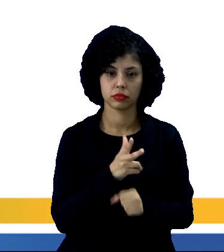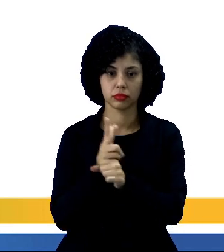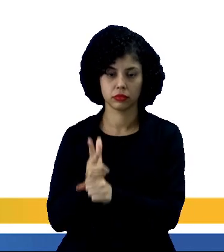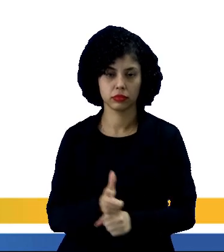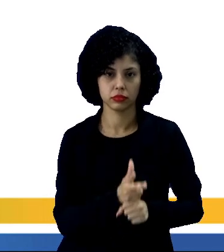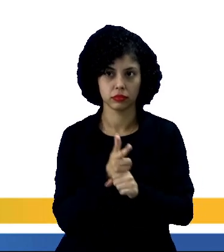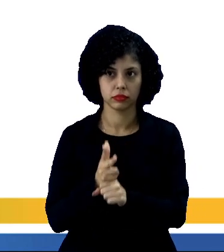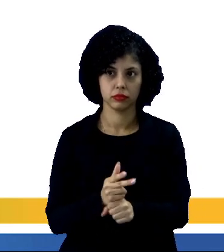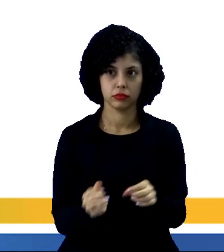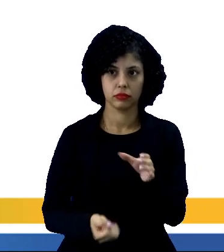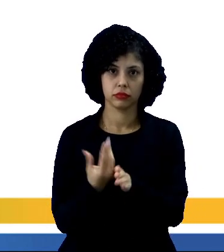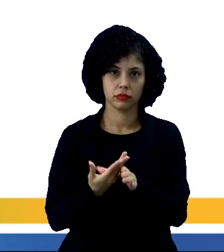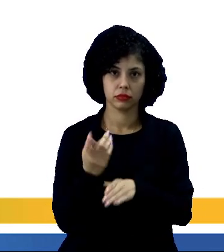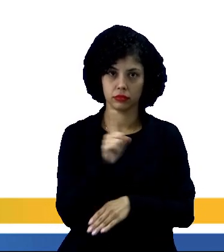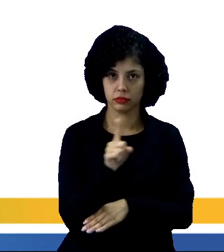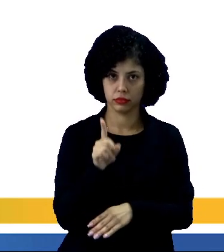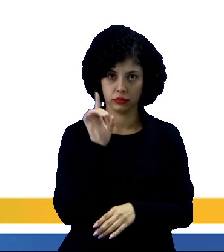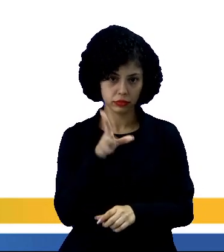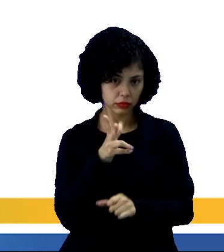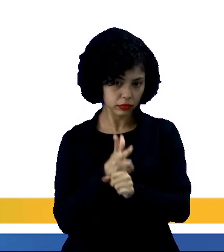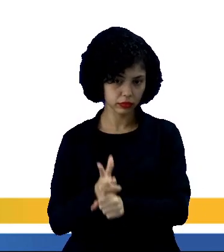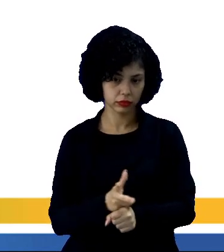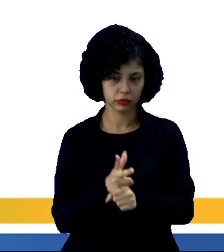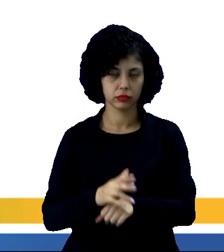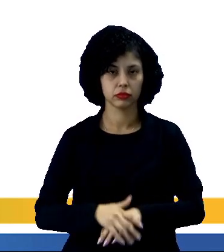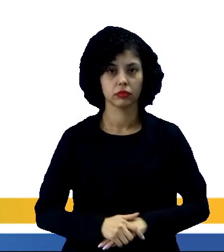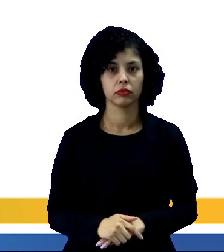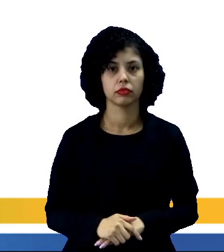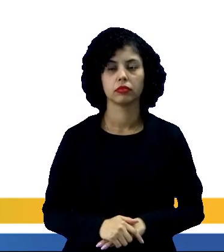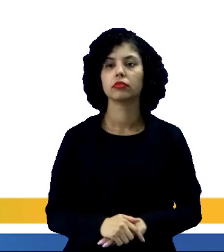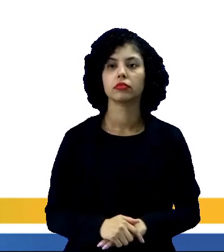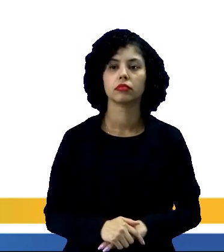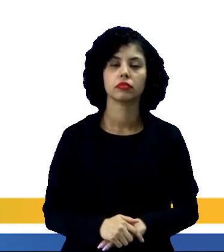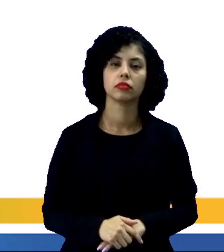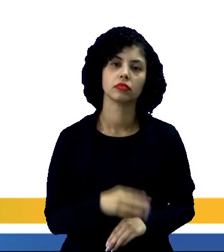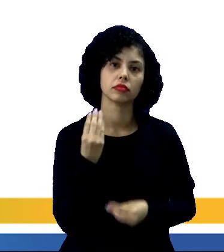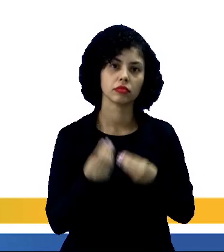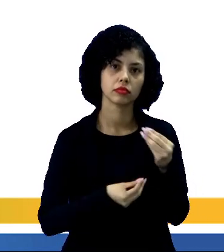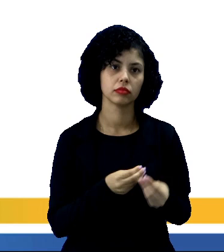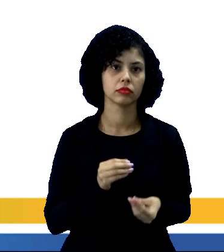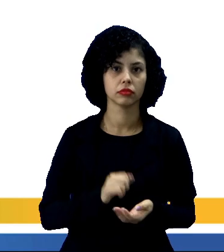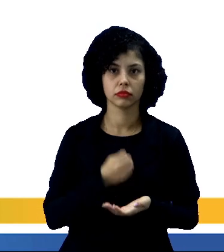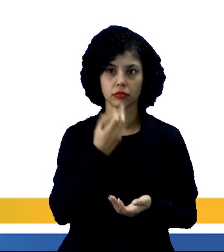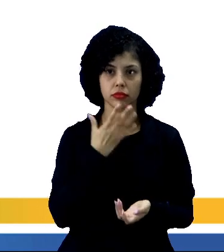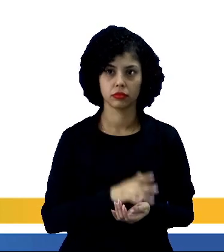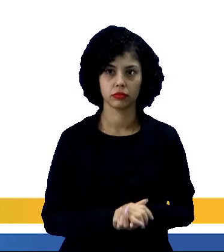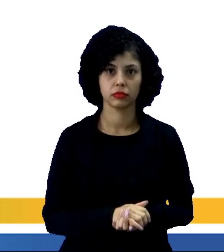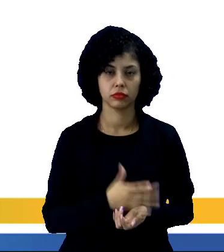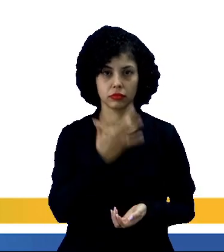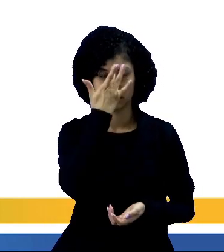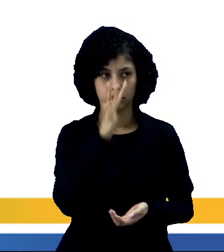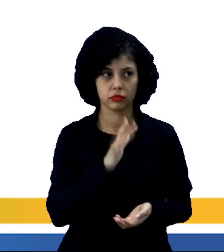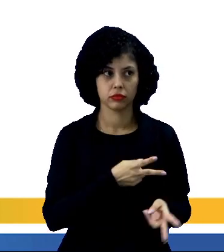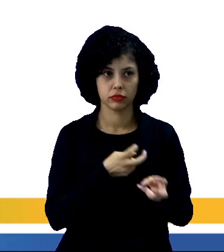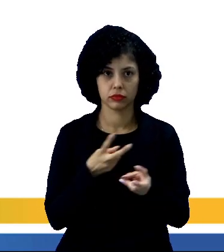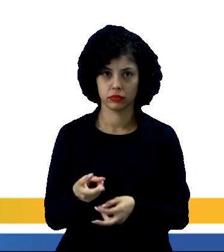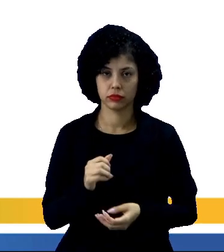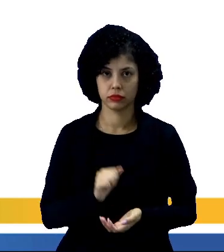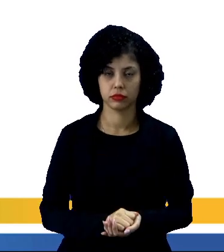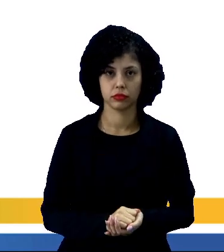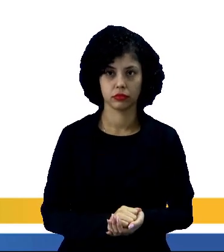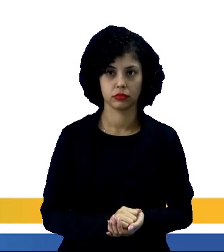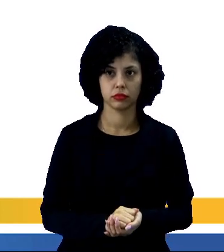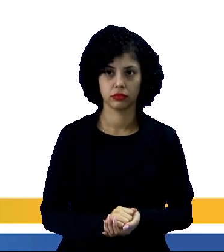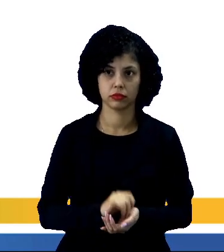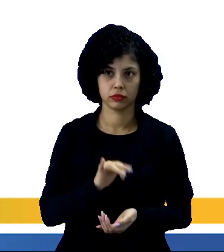gravava. Reproduzia? Não. Ele só gravava, né? Então, como é que a gente sabia que o som ficou bom? Não sei. A gente precisa colocar no